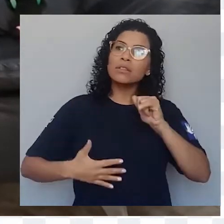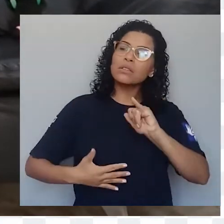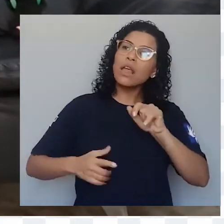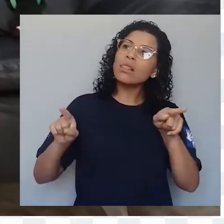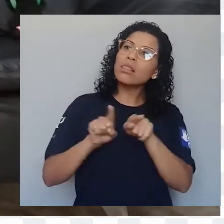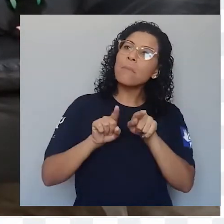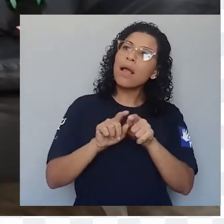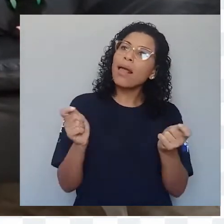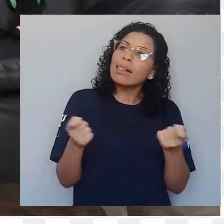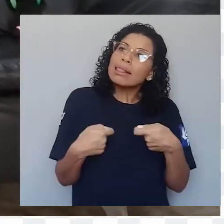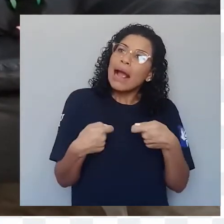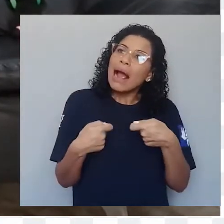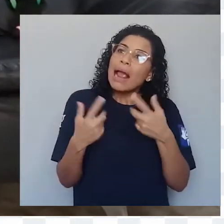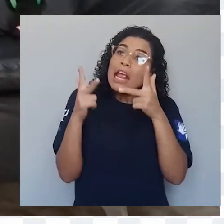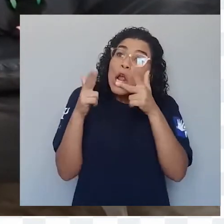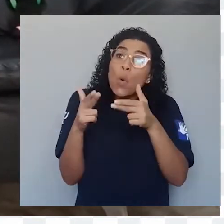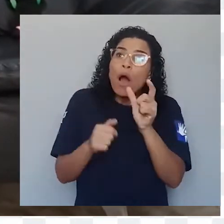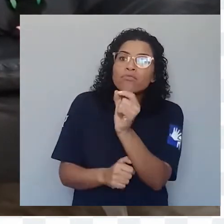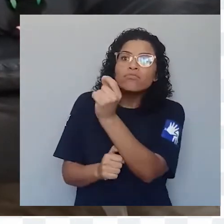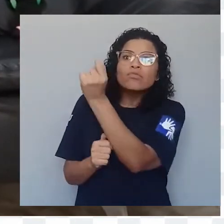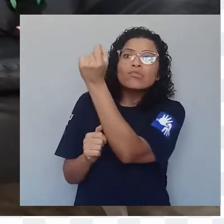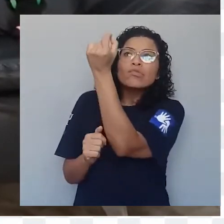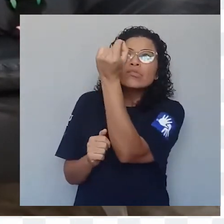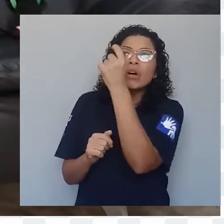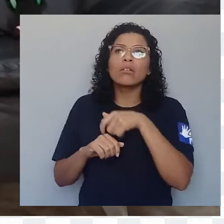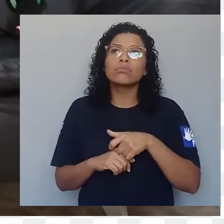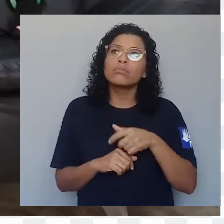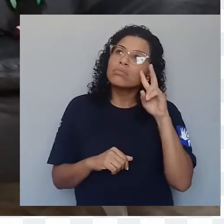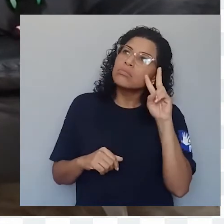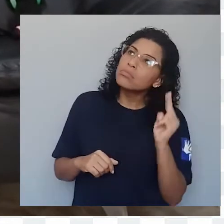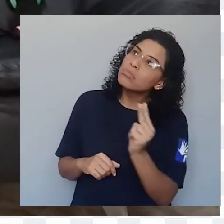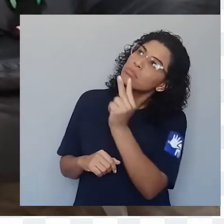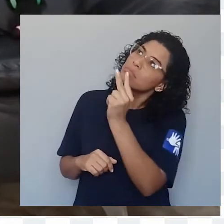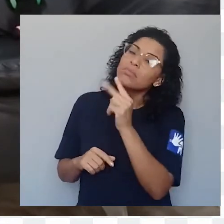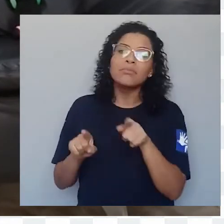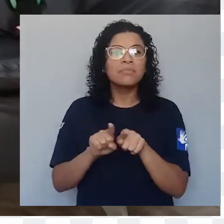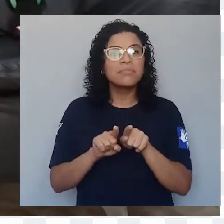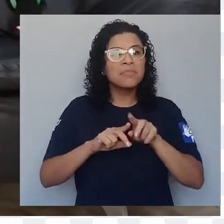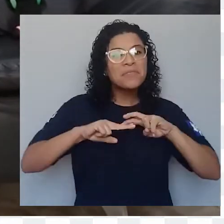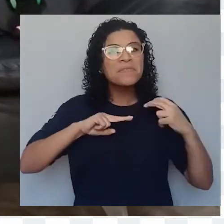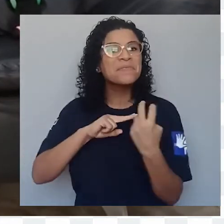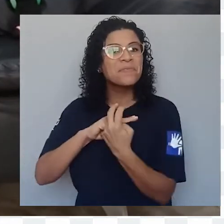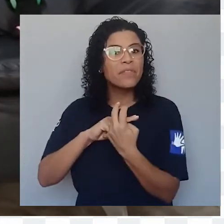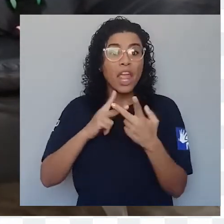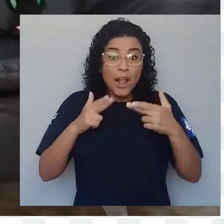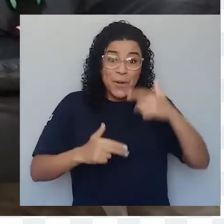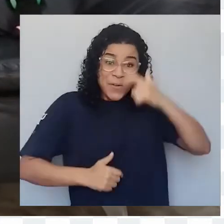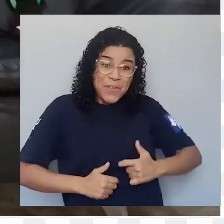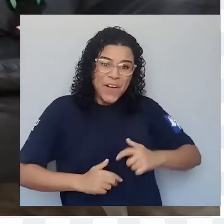se ele também pudesse ficar de cabeça para baixo, assim como eu